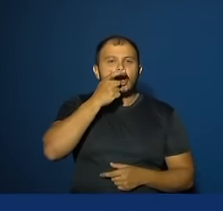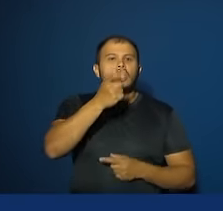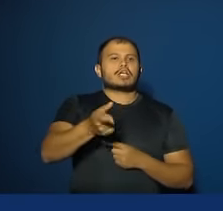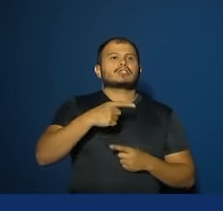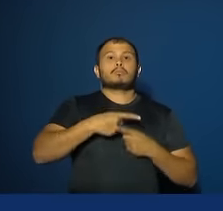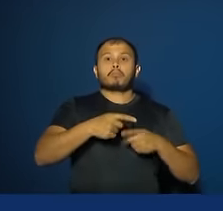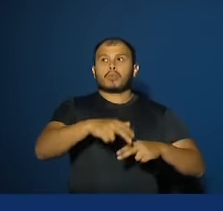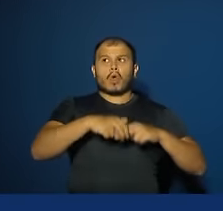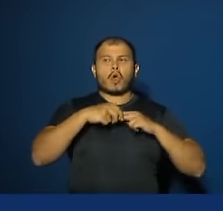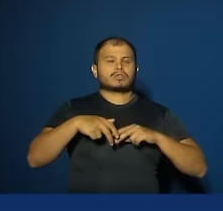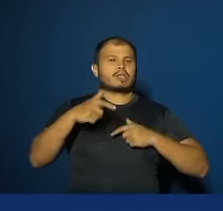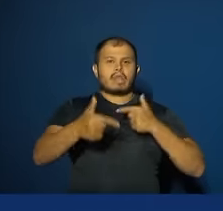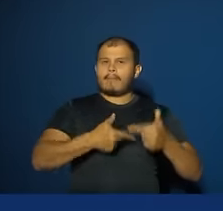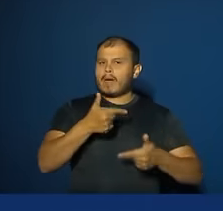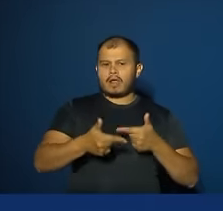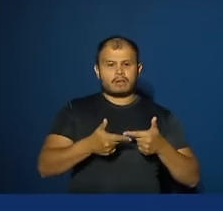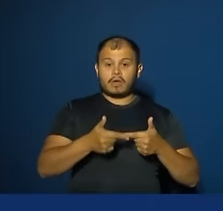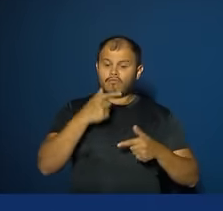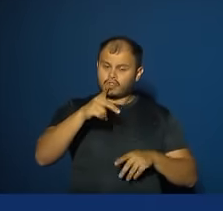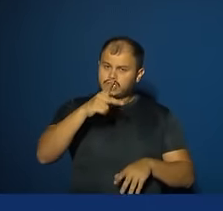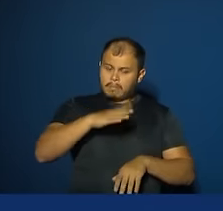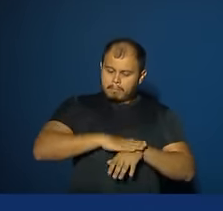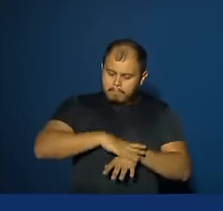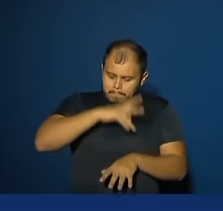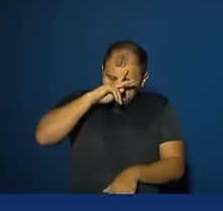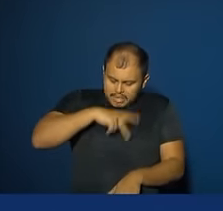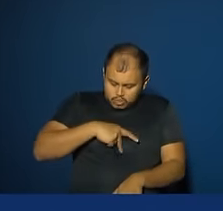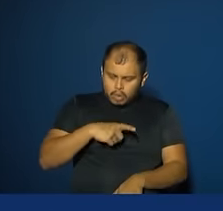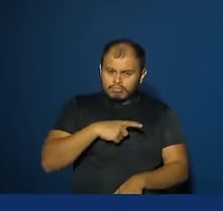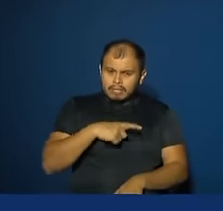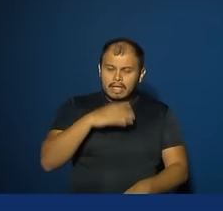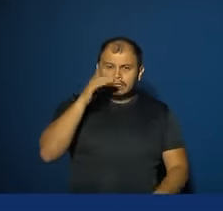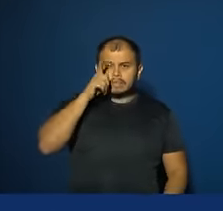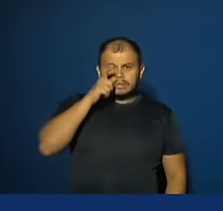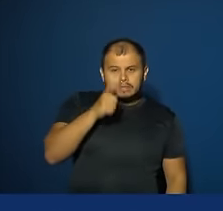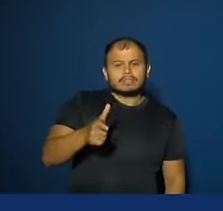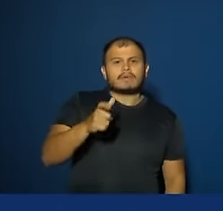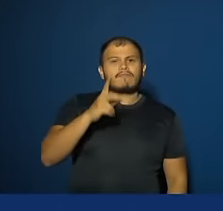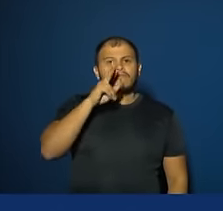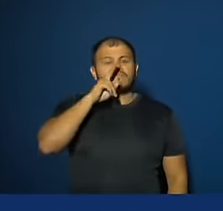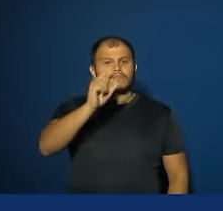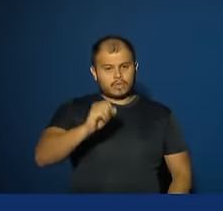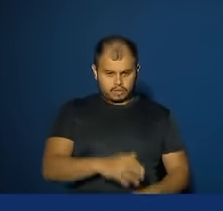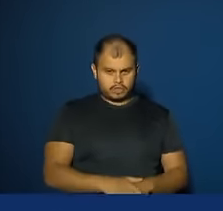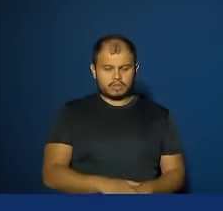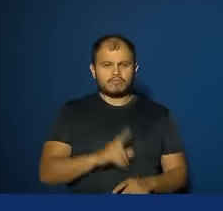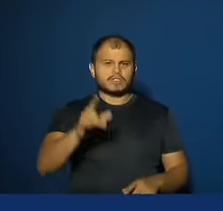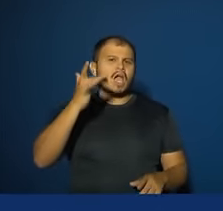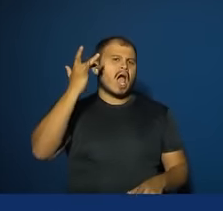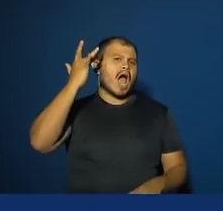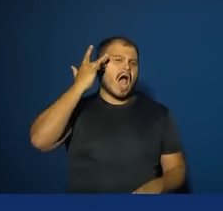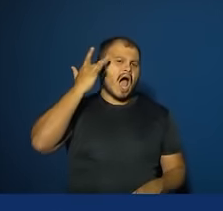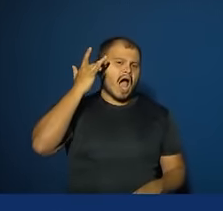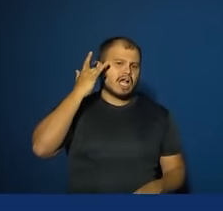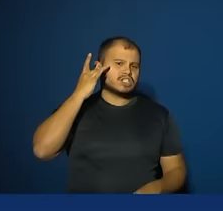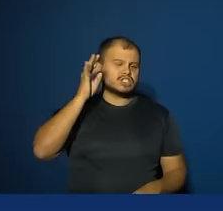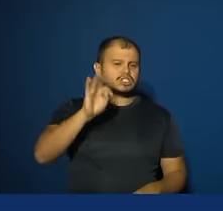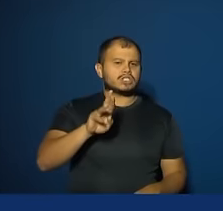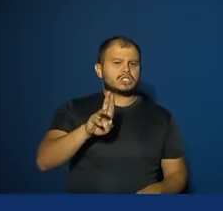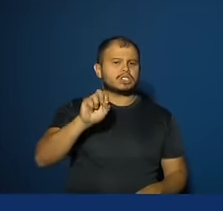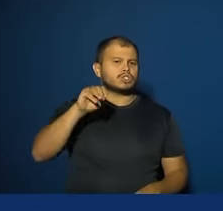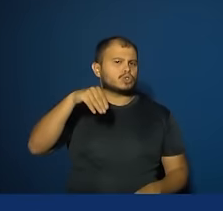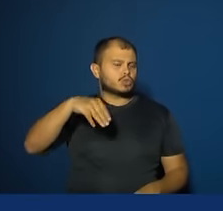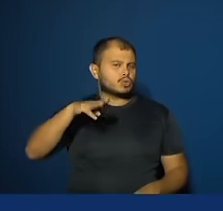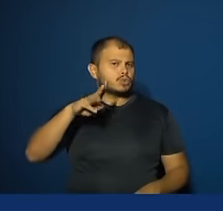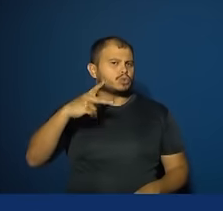financeiro que você representa você como indivíduo tem um interesse Muito forte nisso o que que você antecipa de trump e